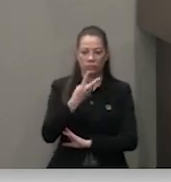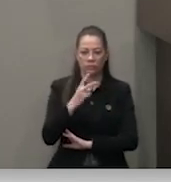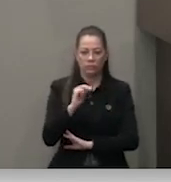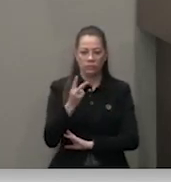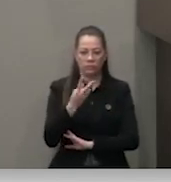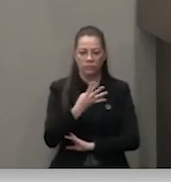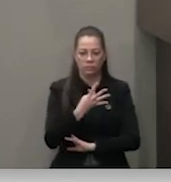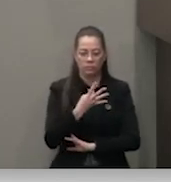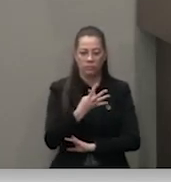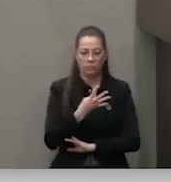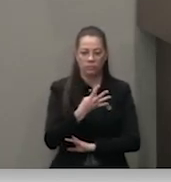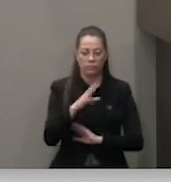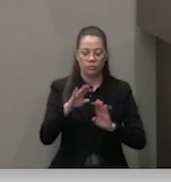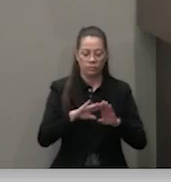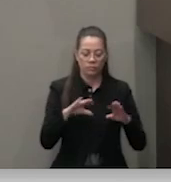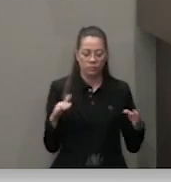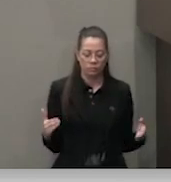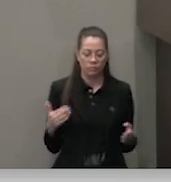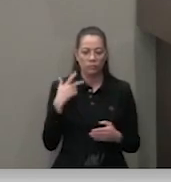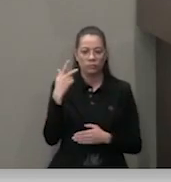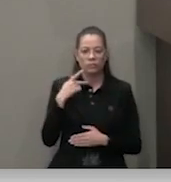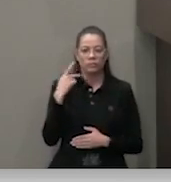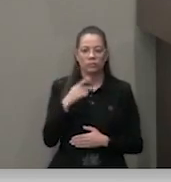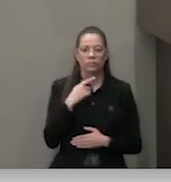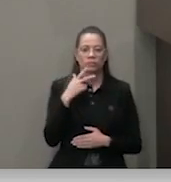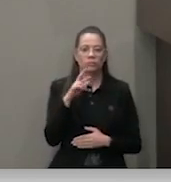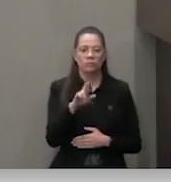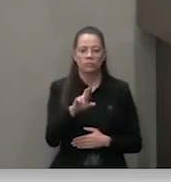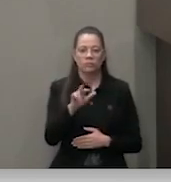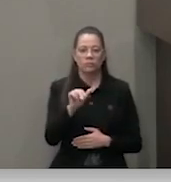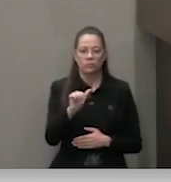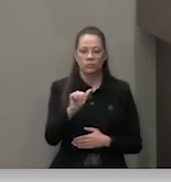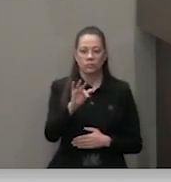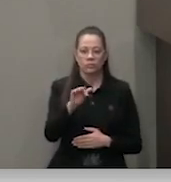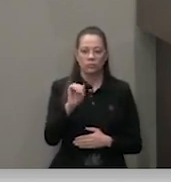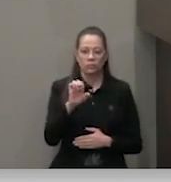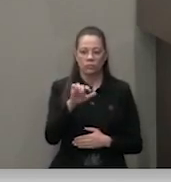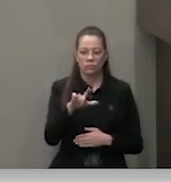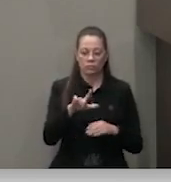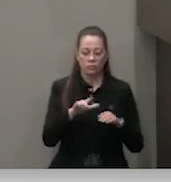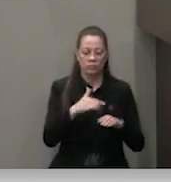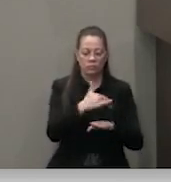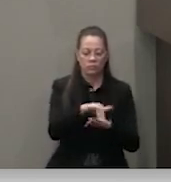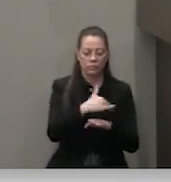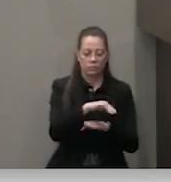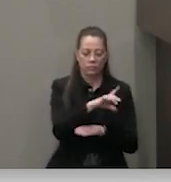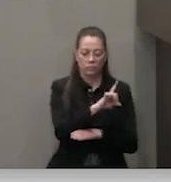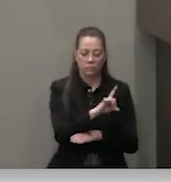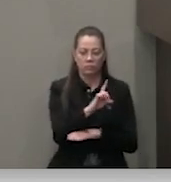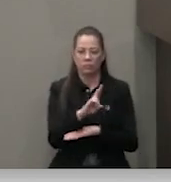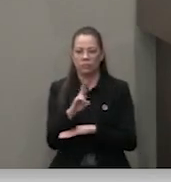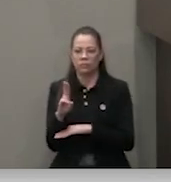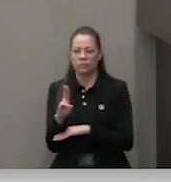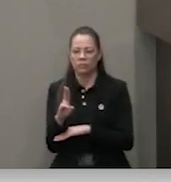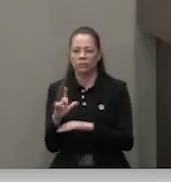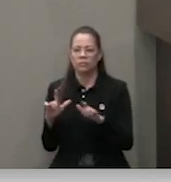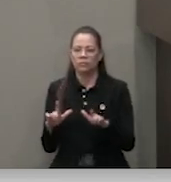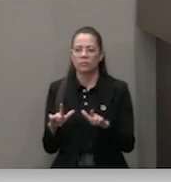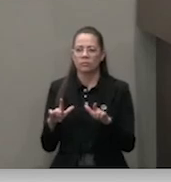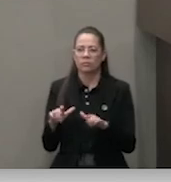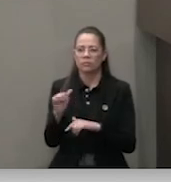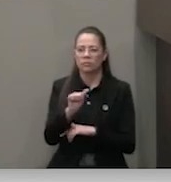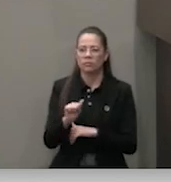98/2022 do gabinete do vereador Rafael Luiz coluci que denomina via pública Rua B localizada no loteamento